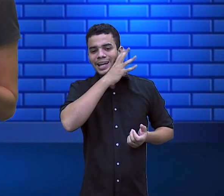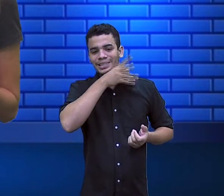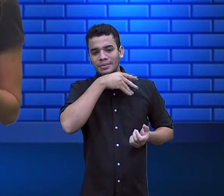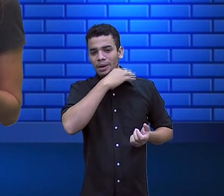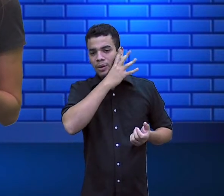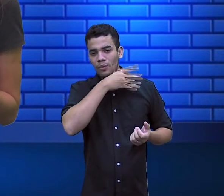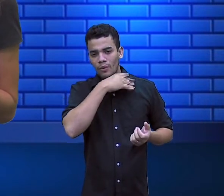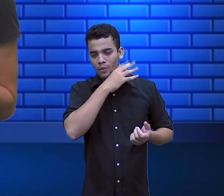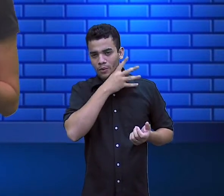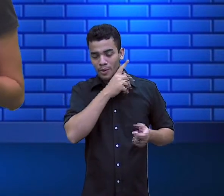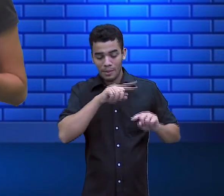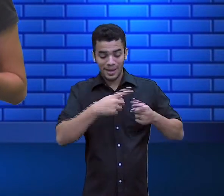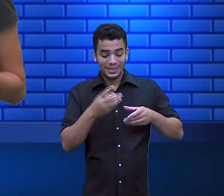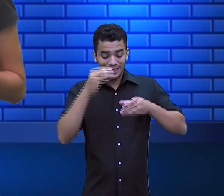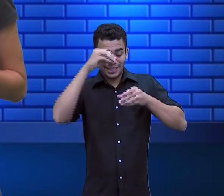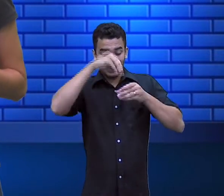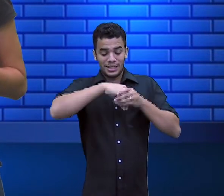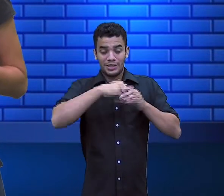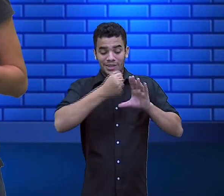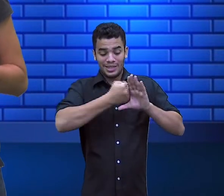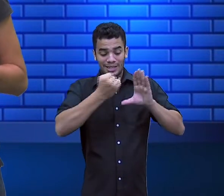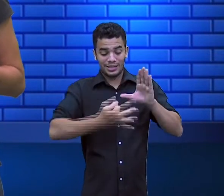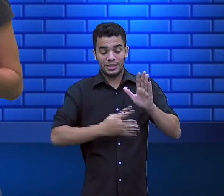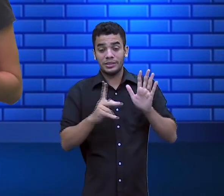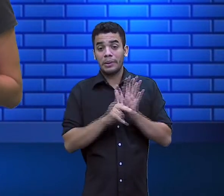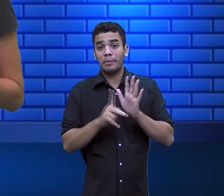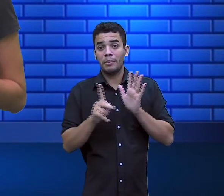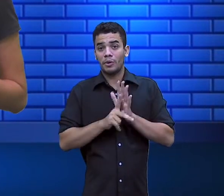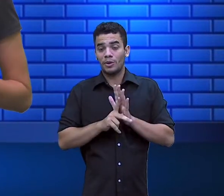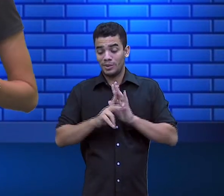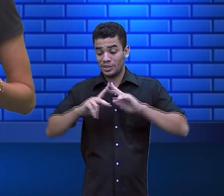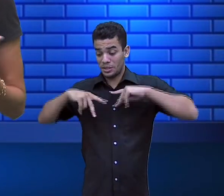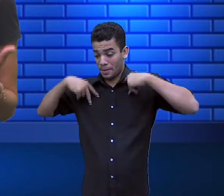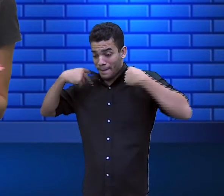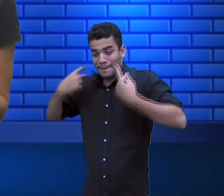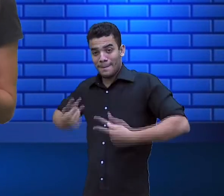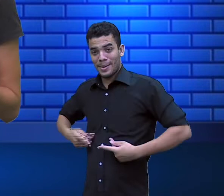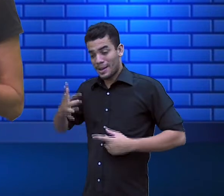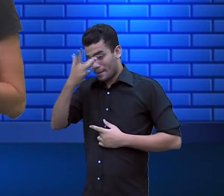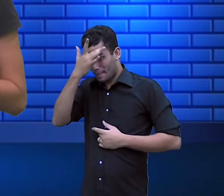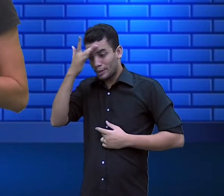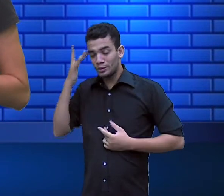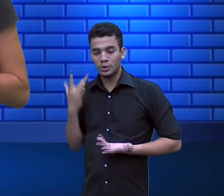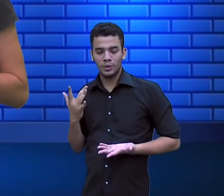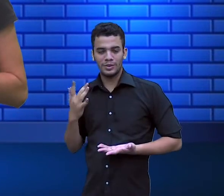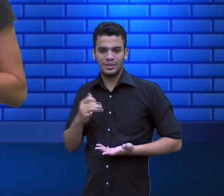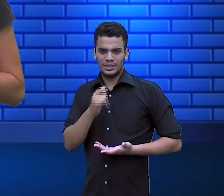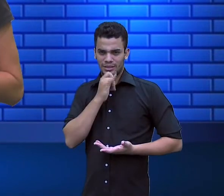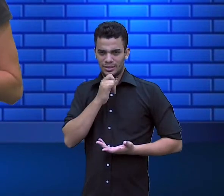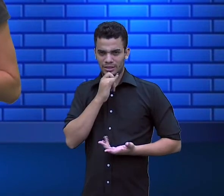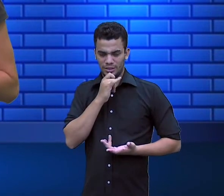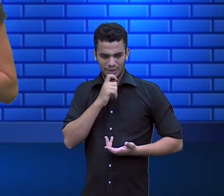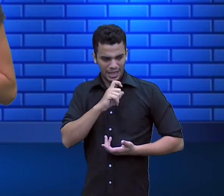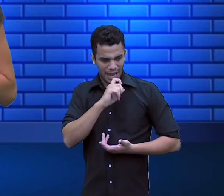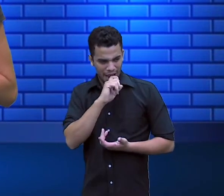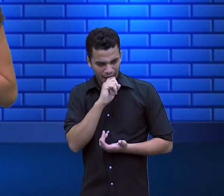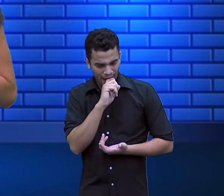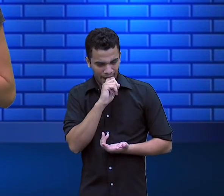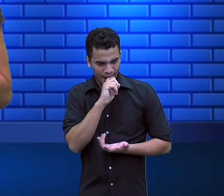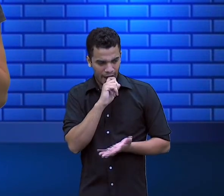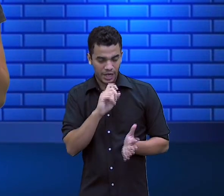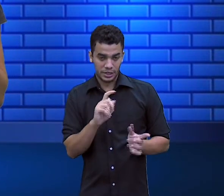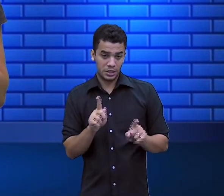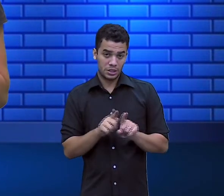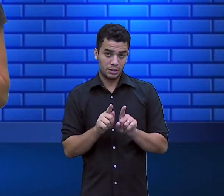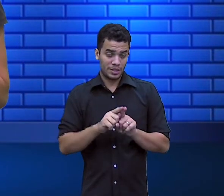a preguiça, a inveja, a sabedoria, a